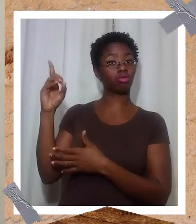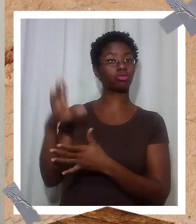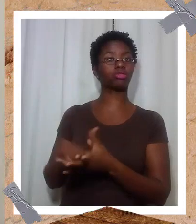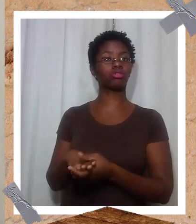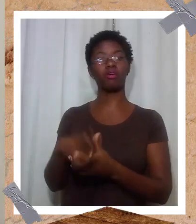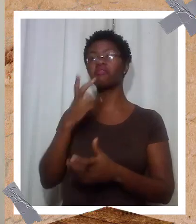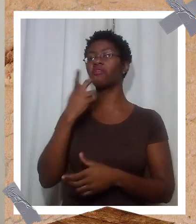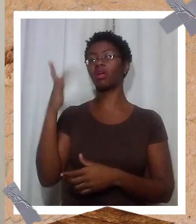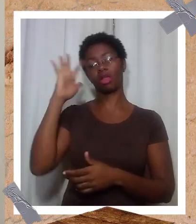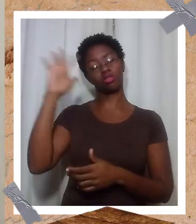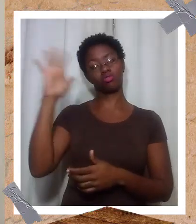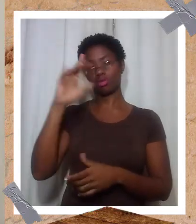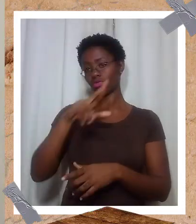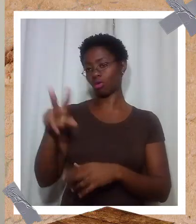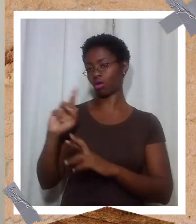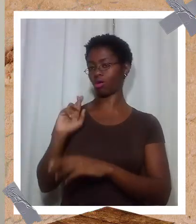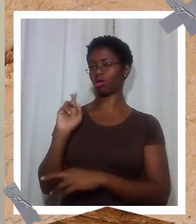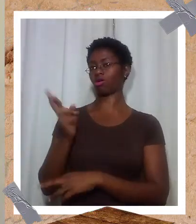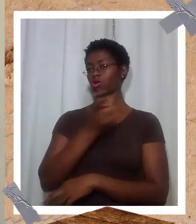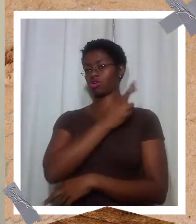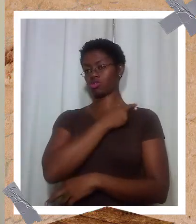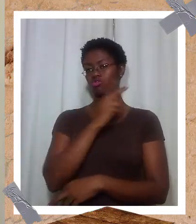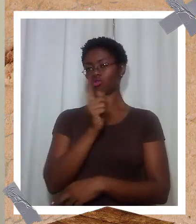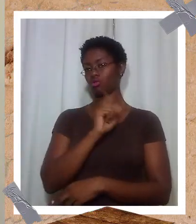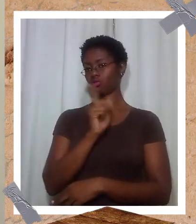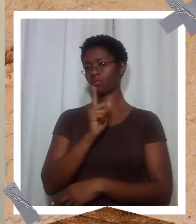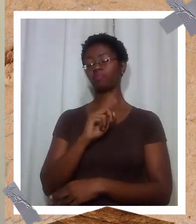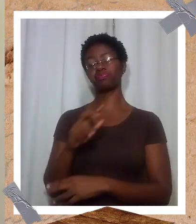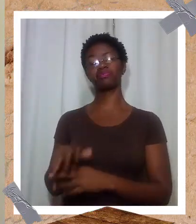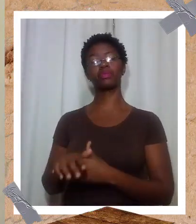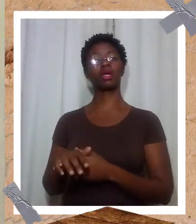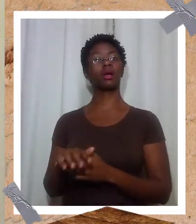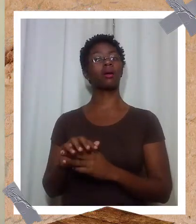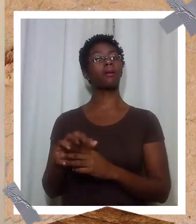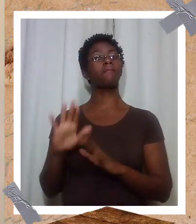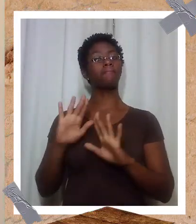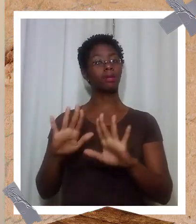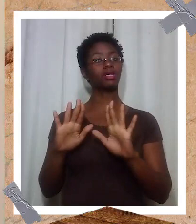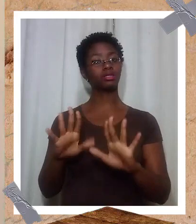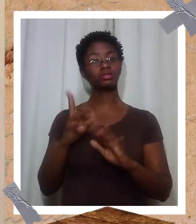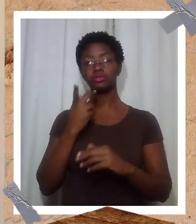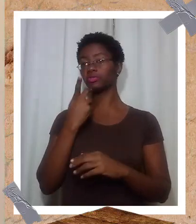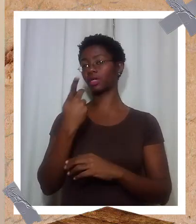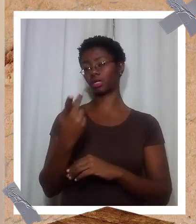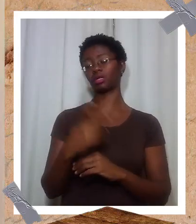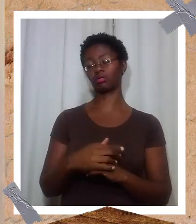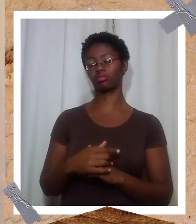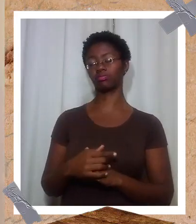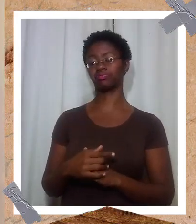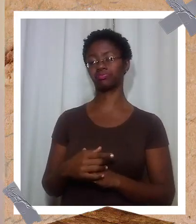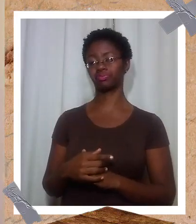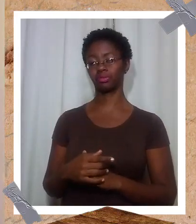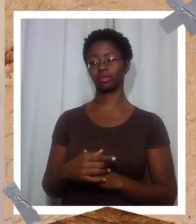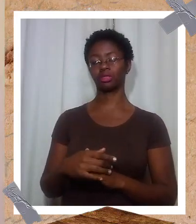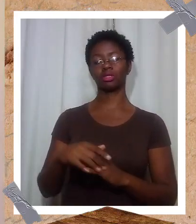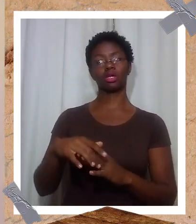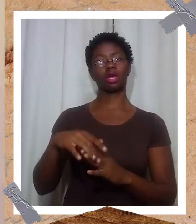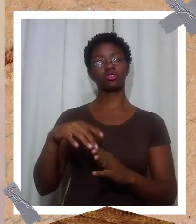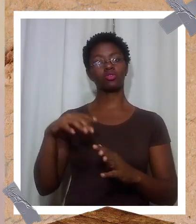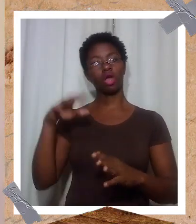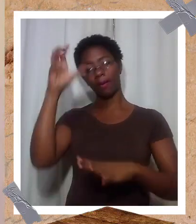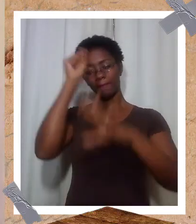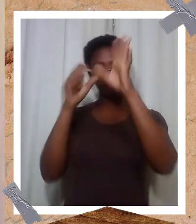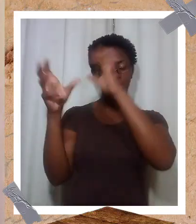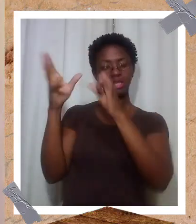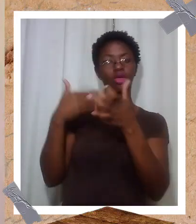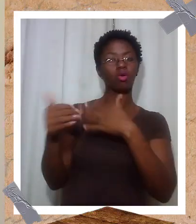sabe? Ele fala desse medo hipnótico que a sociedade cria na gente, que nos aprende no gueto, que é o